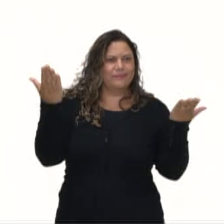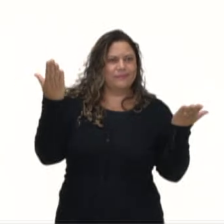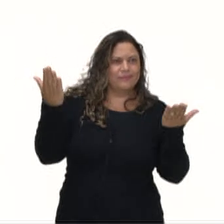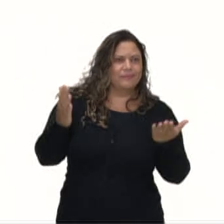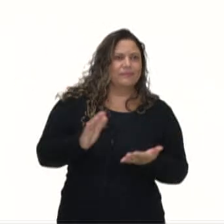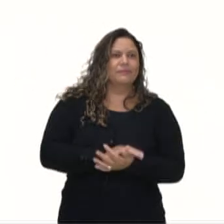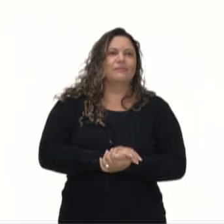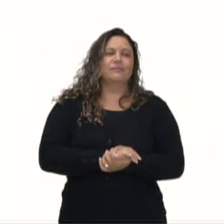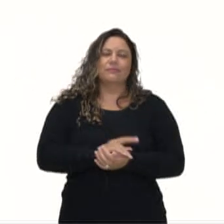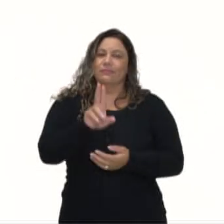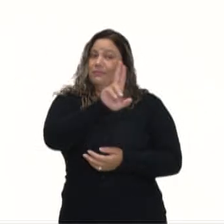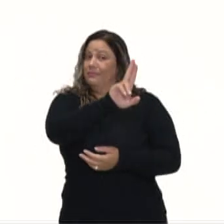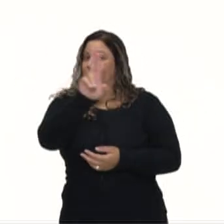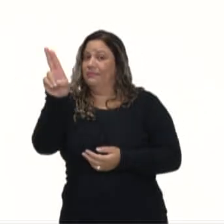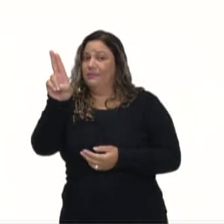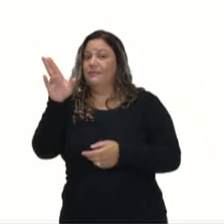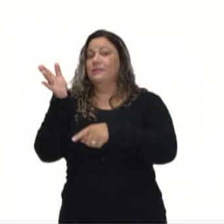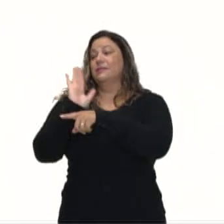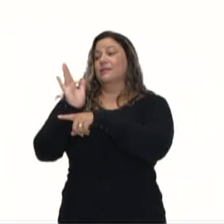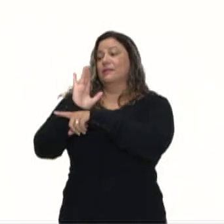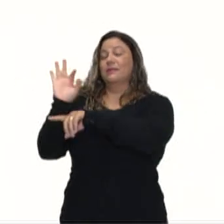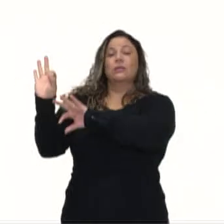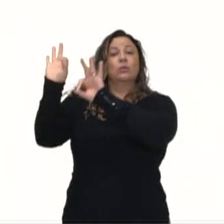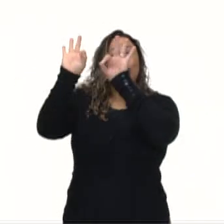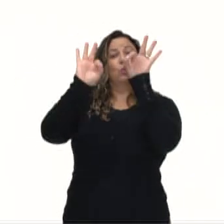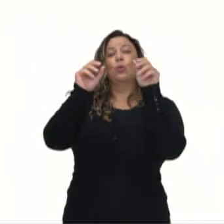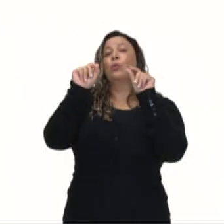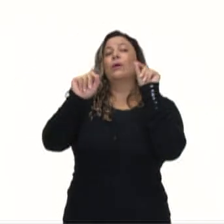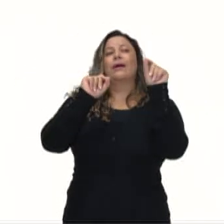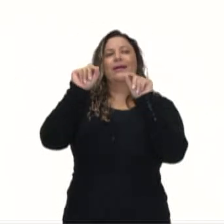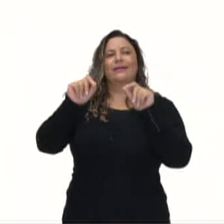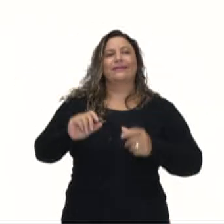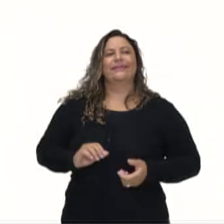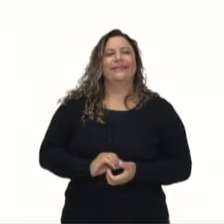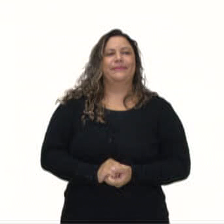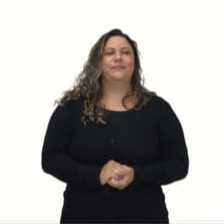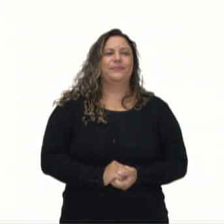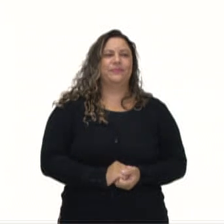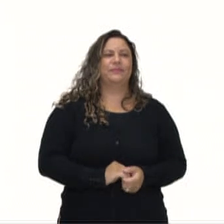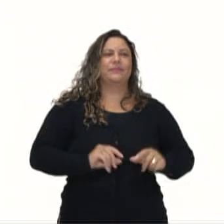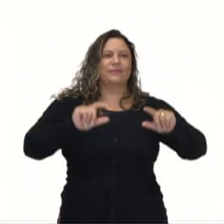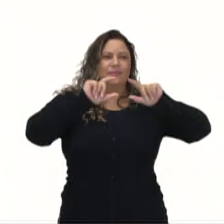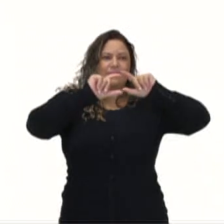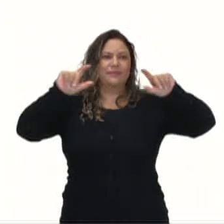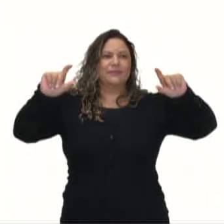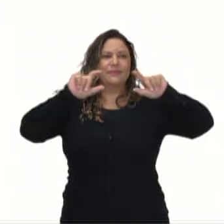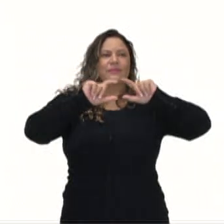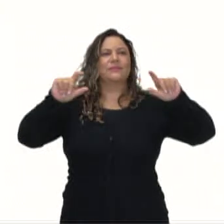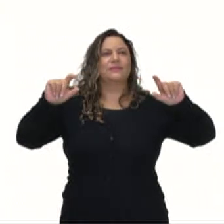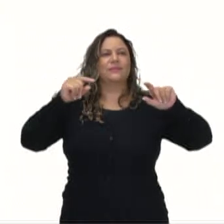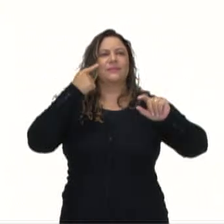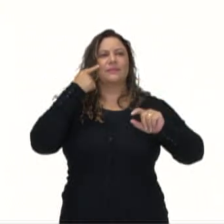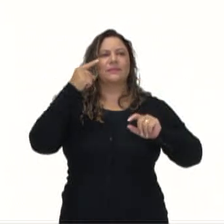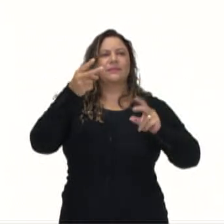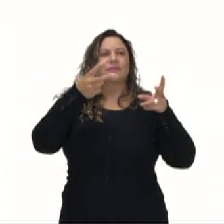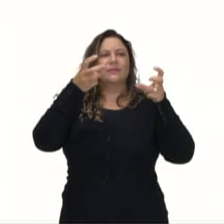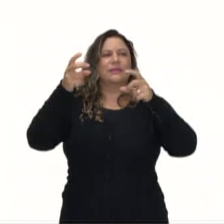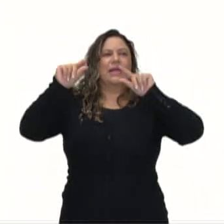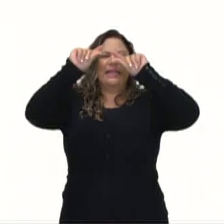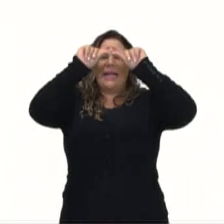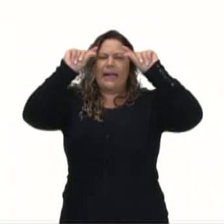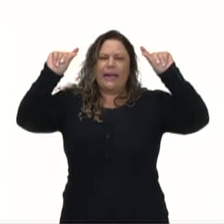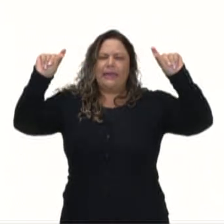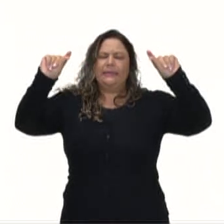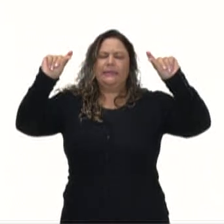ó, o nome do vídeo. O nome dele é Marvel's Comics Stan Lee on Successful Creativity and Following